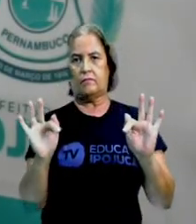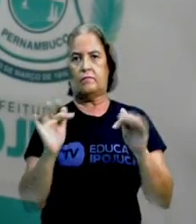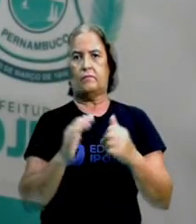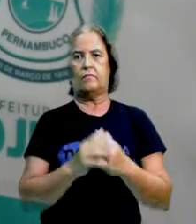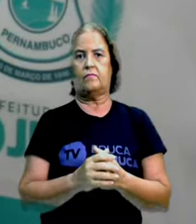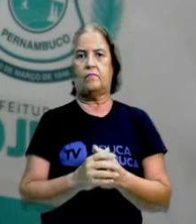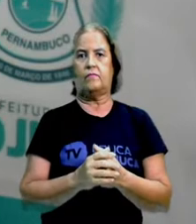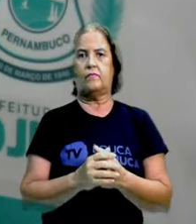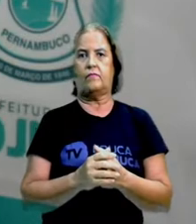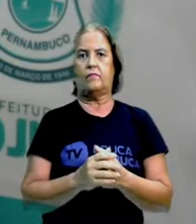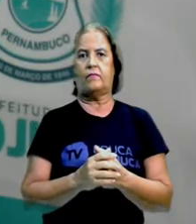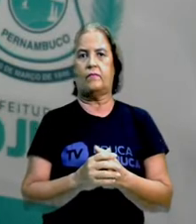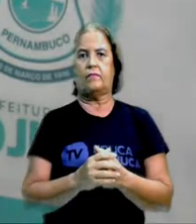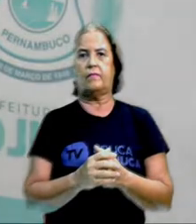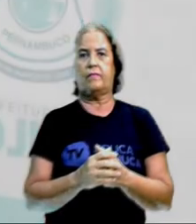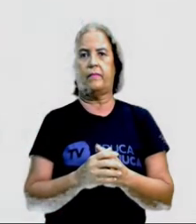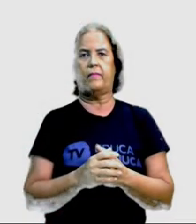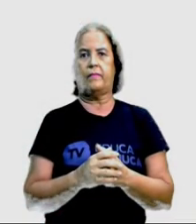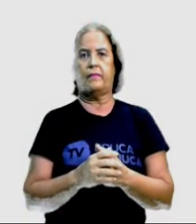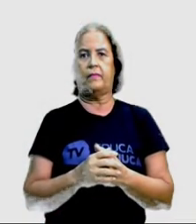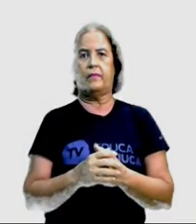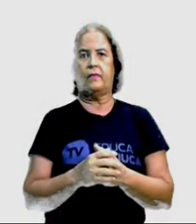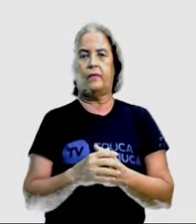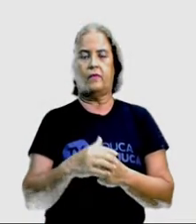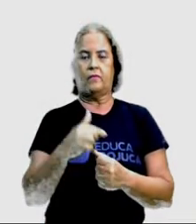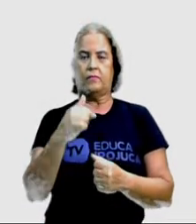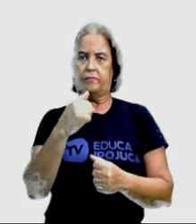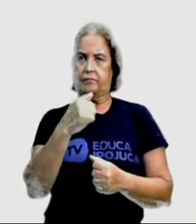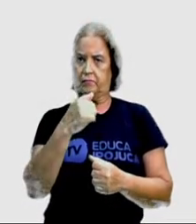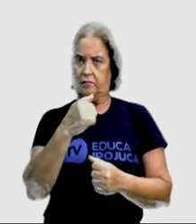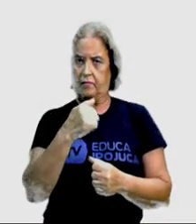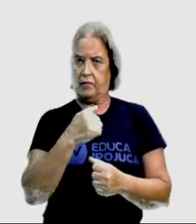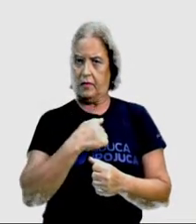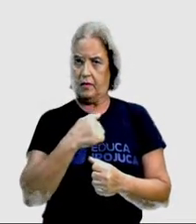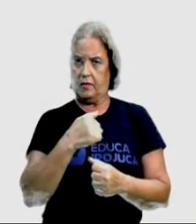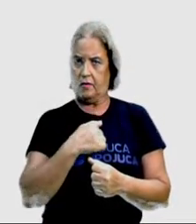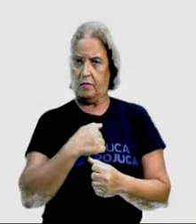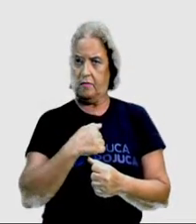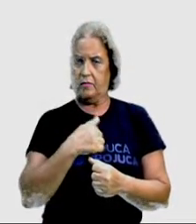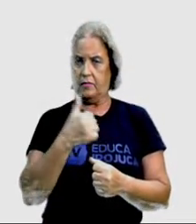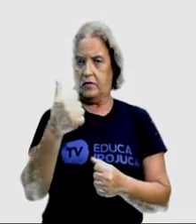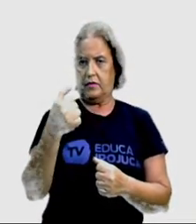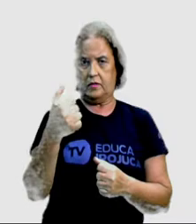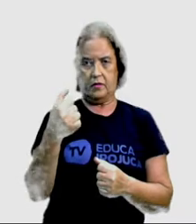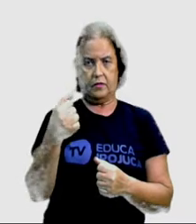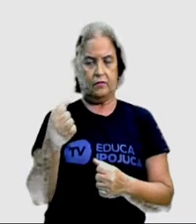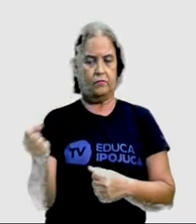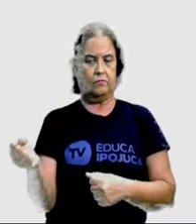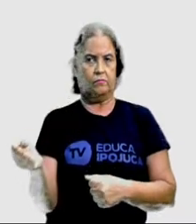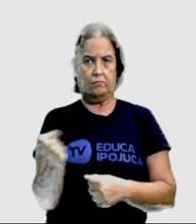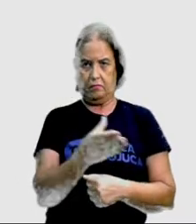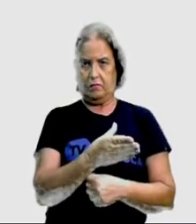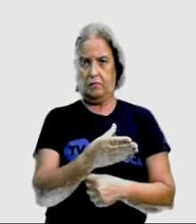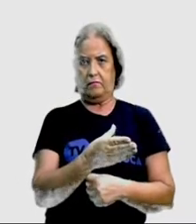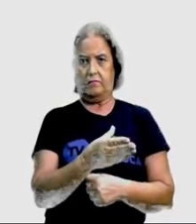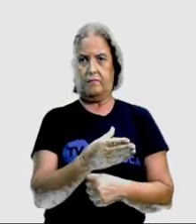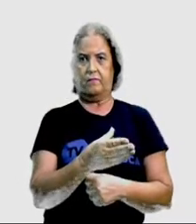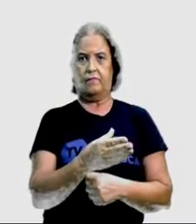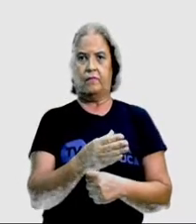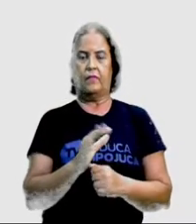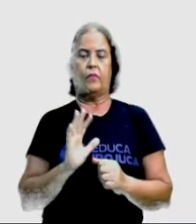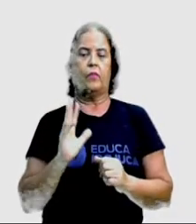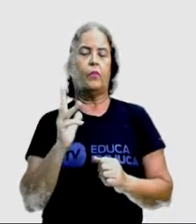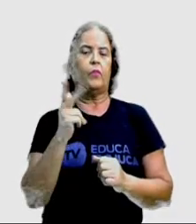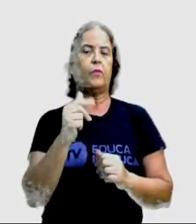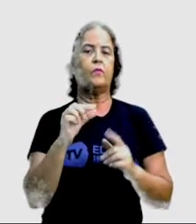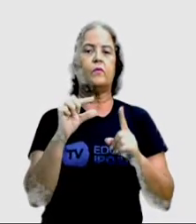aqui, my pen is new, minha caneta é nova. Todas essas palavras que estão